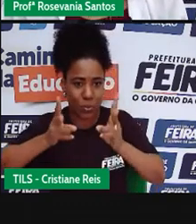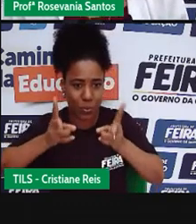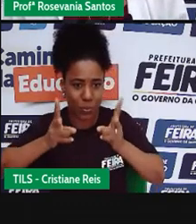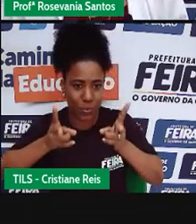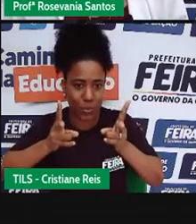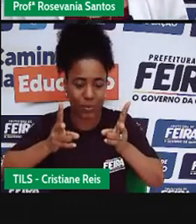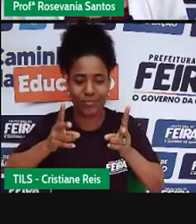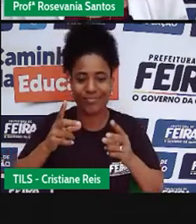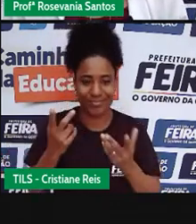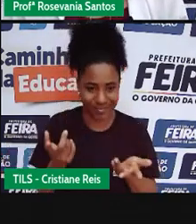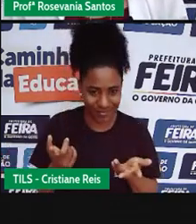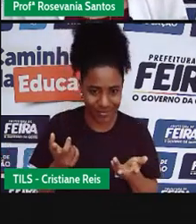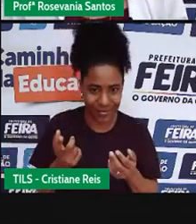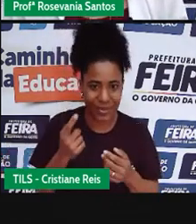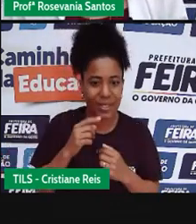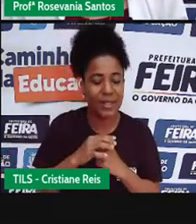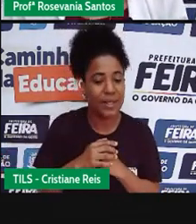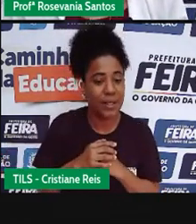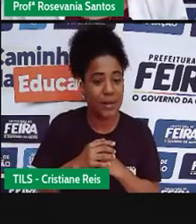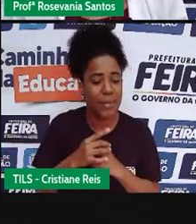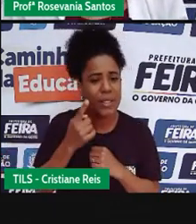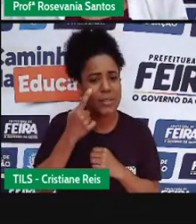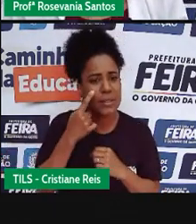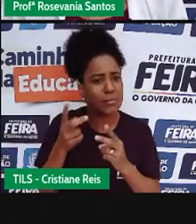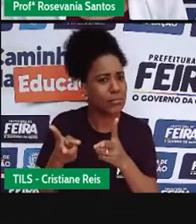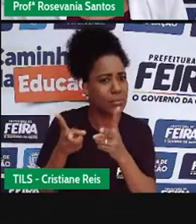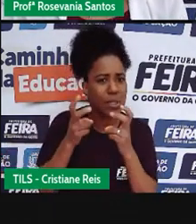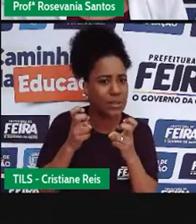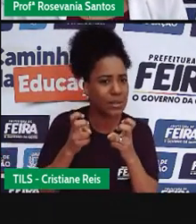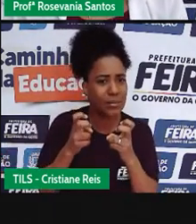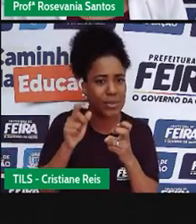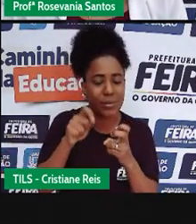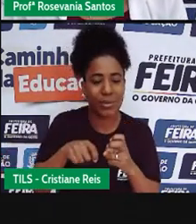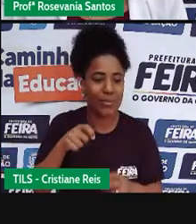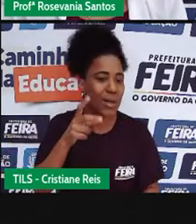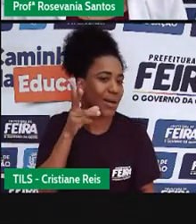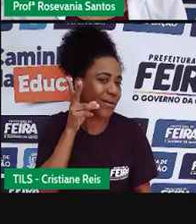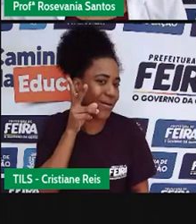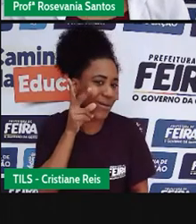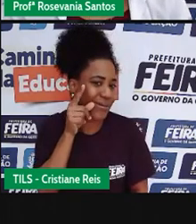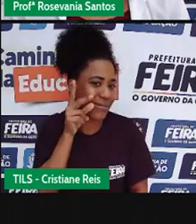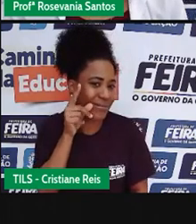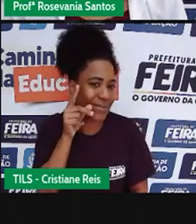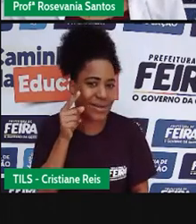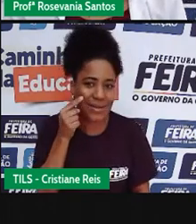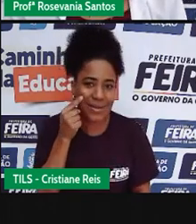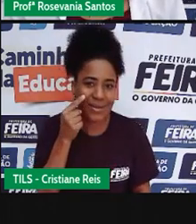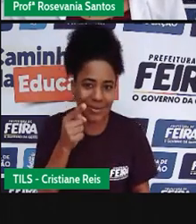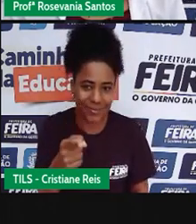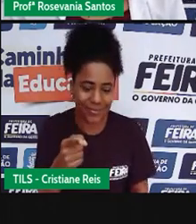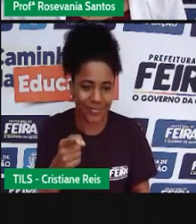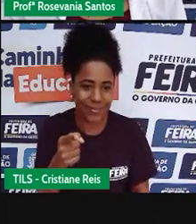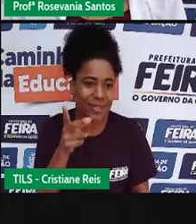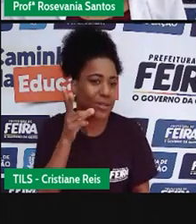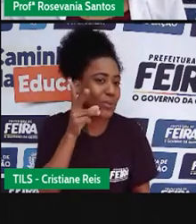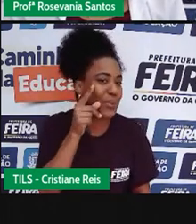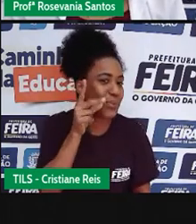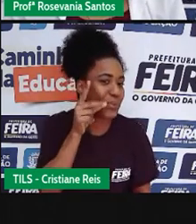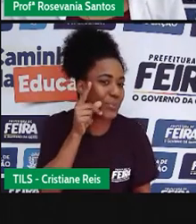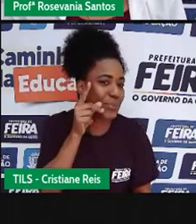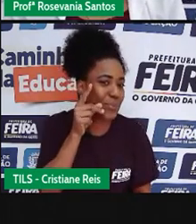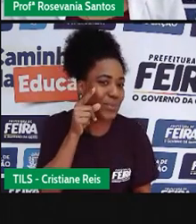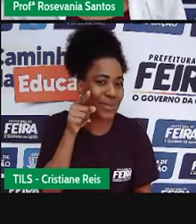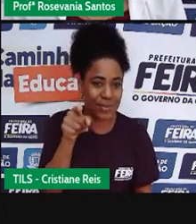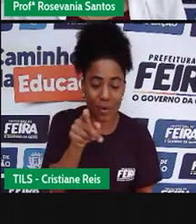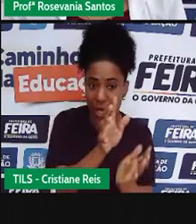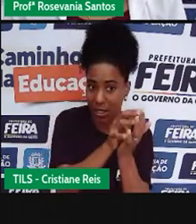muito. E aí, o que que você vai observar também aqui no Ceará, né, que você viu que chegamos bem, né, aqui no Ceará, olha, as